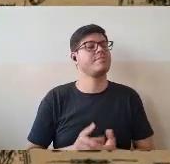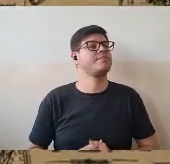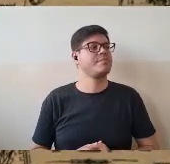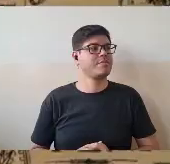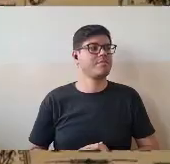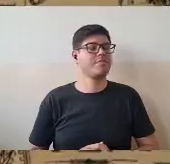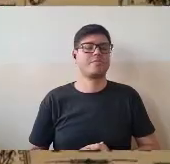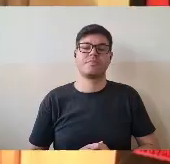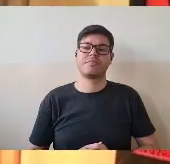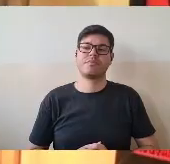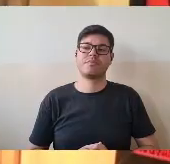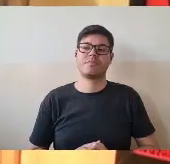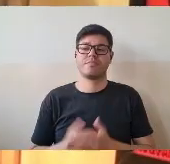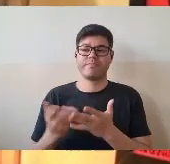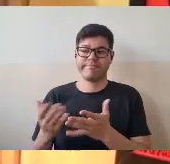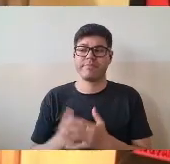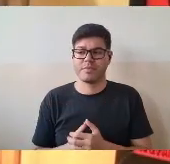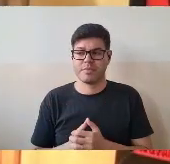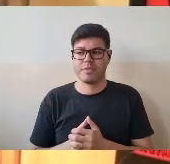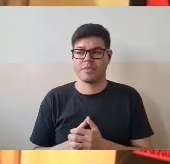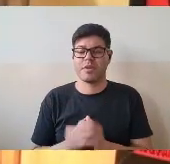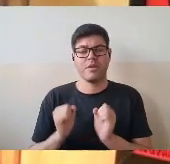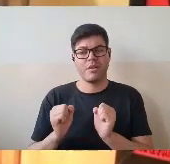um médico que eu conheci